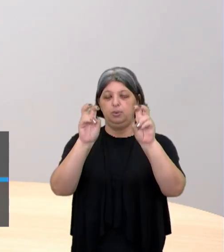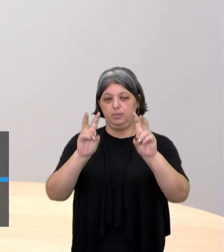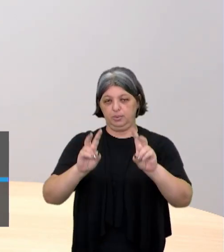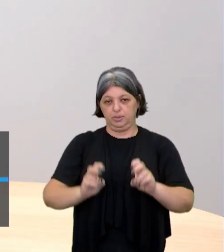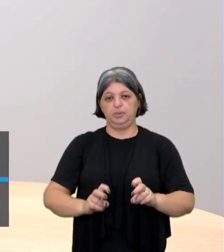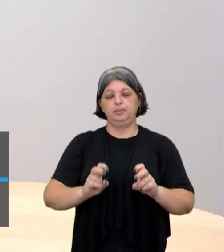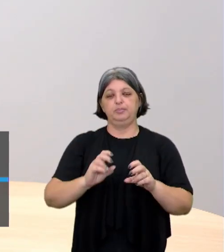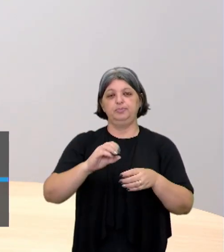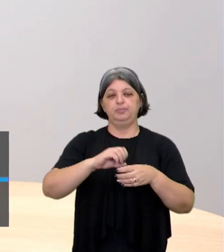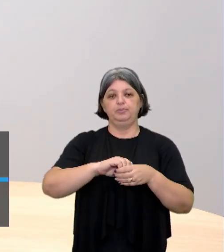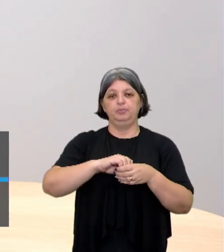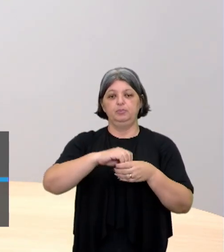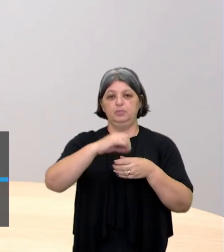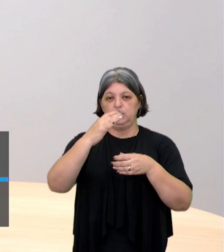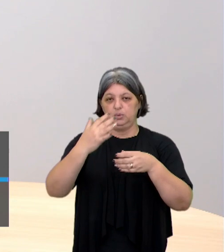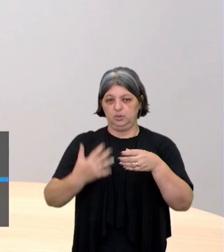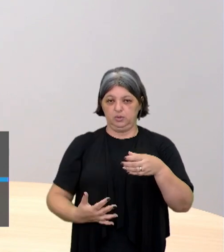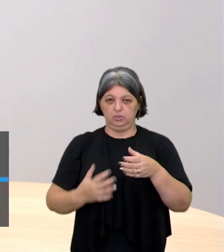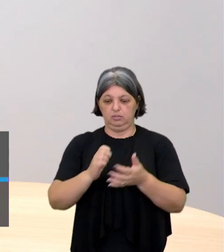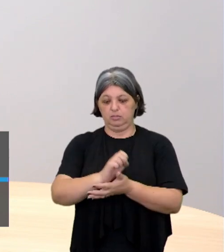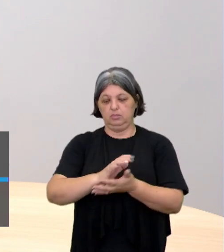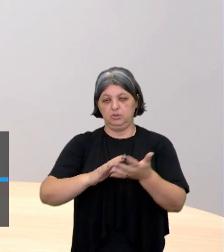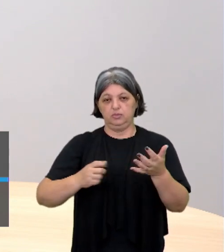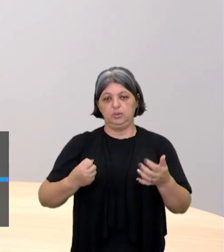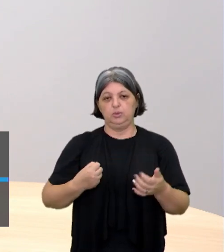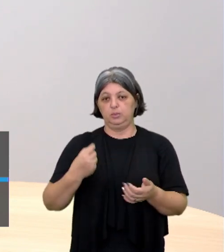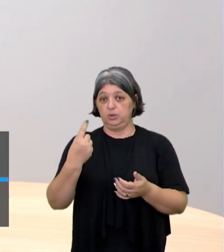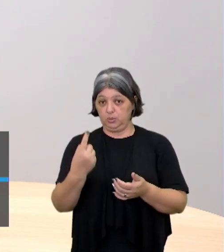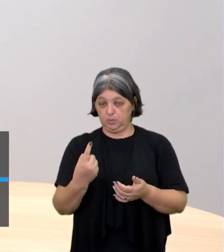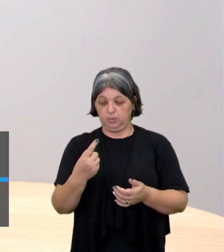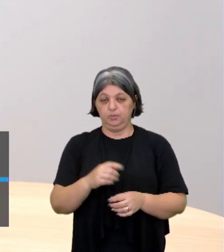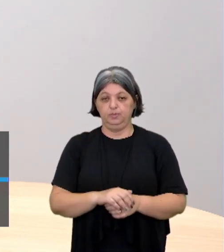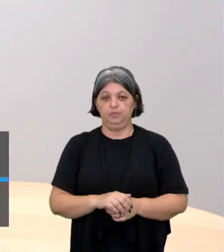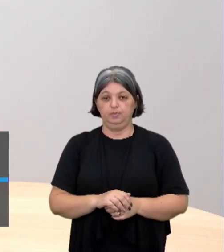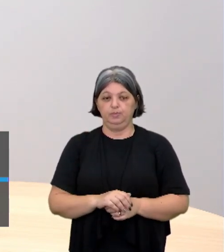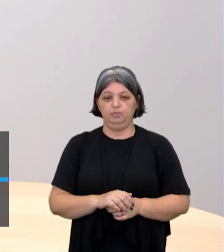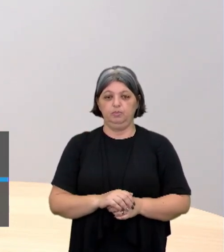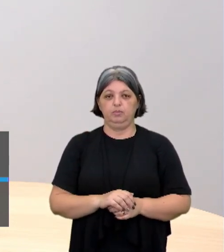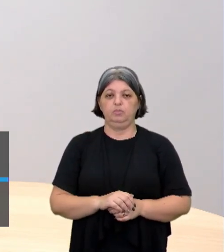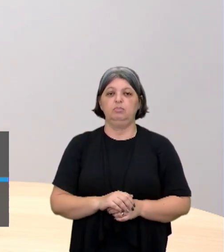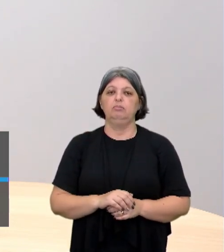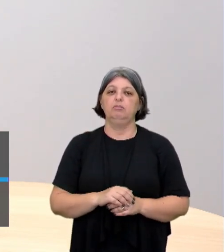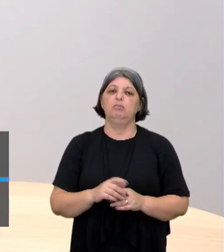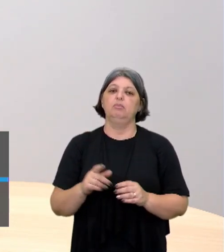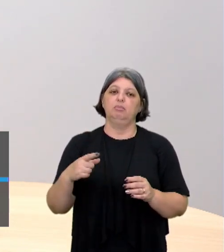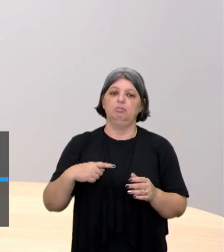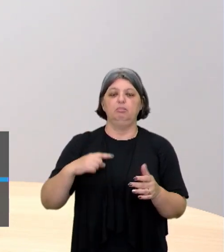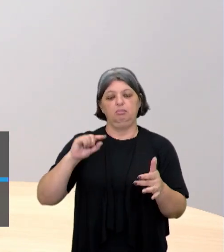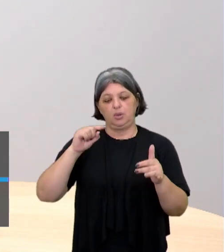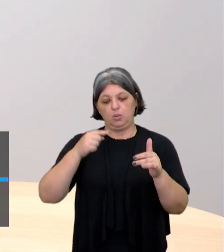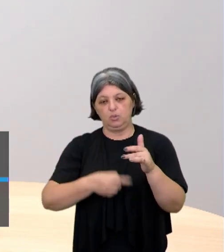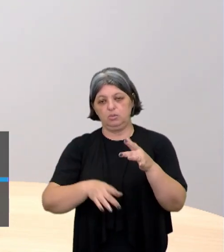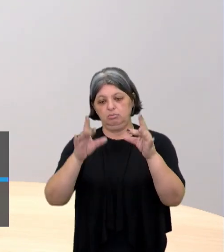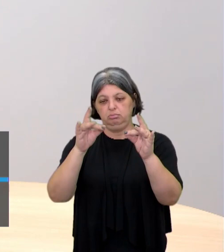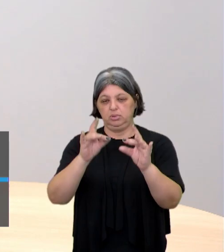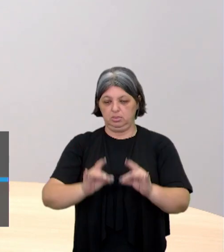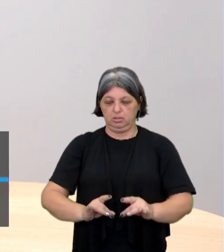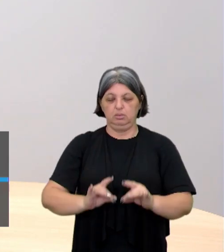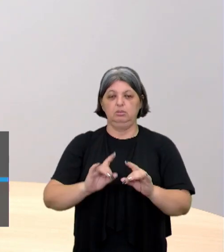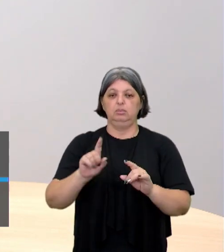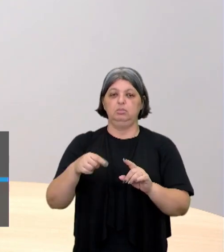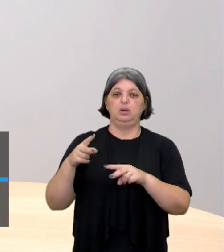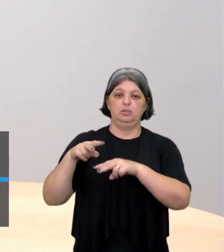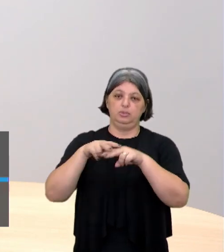gente trabalhou na atividade número 1 do nosso componente e a gente vai aprofundar algumas questões e retomar outras na nossa semana